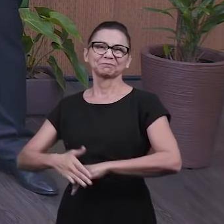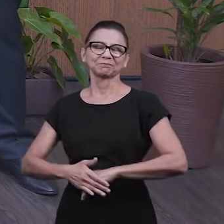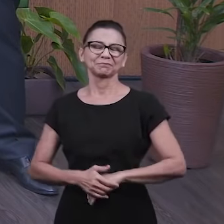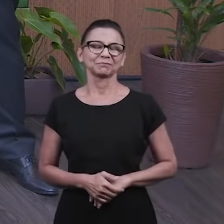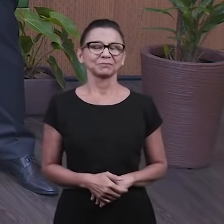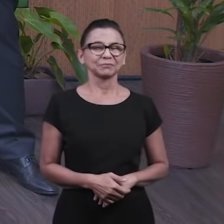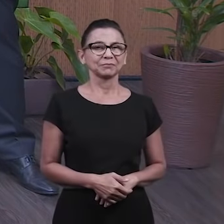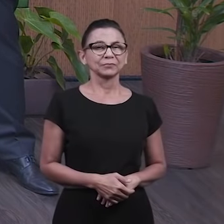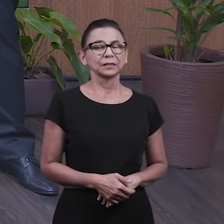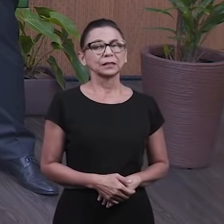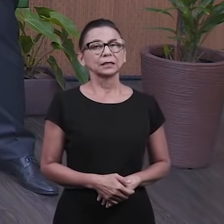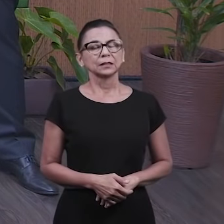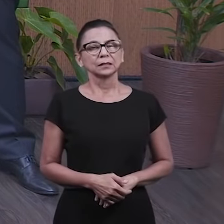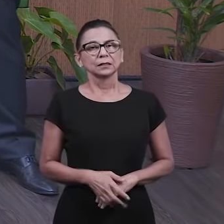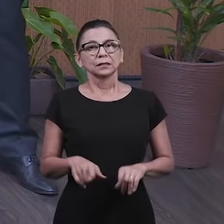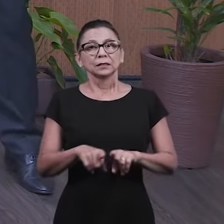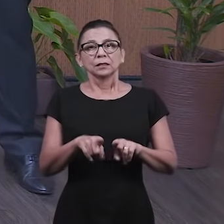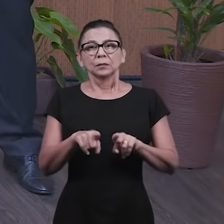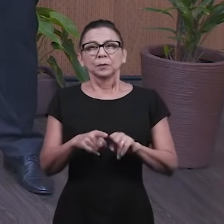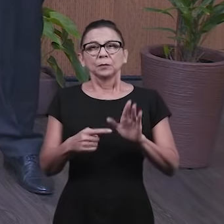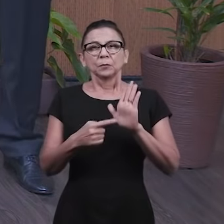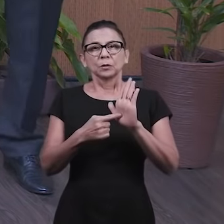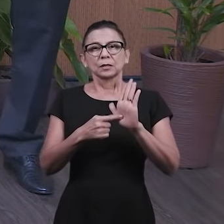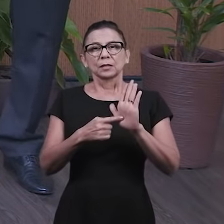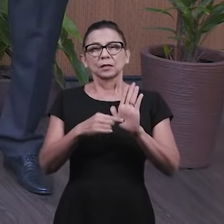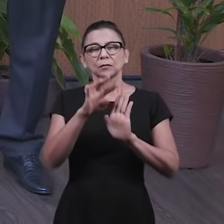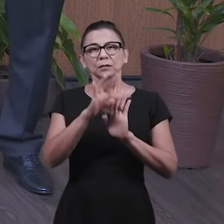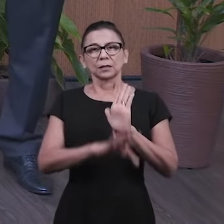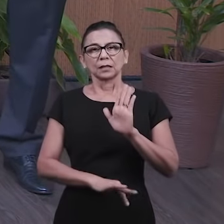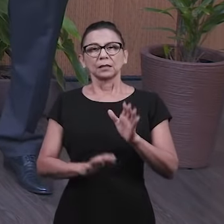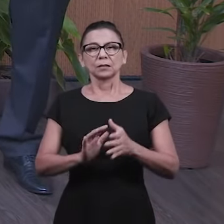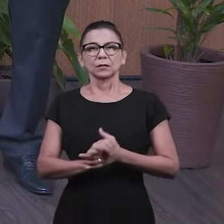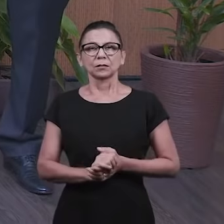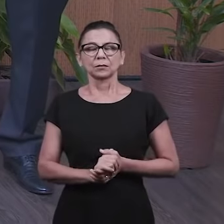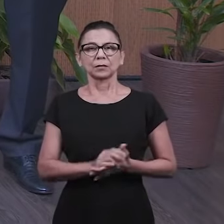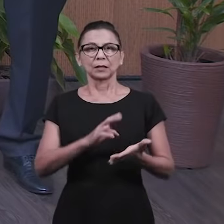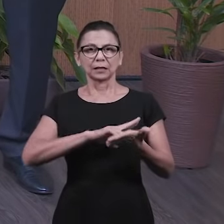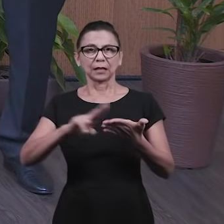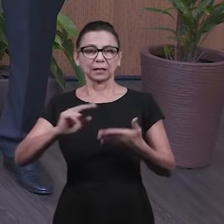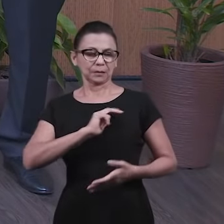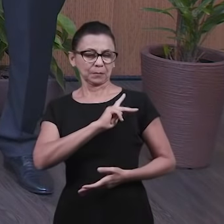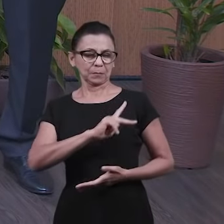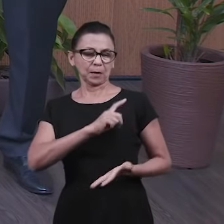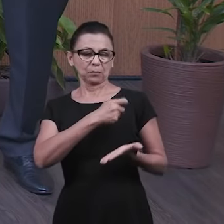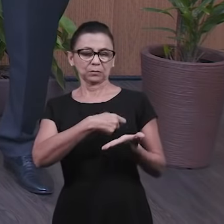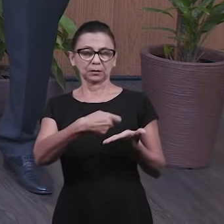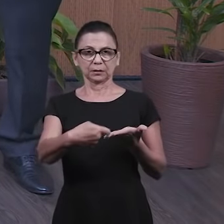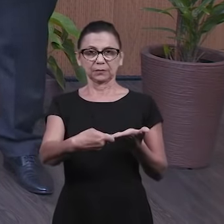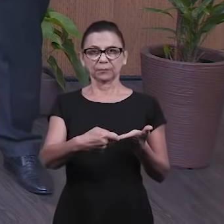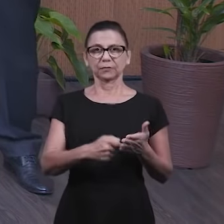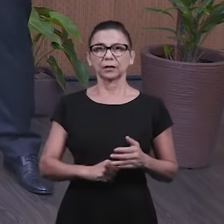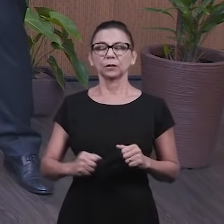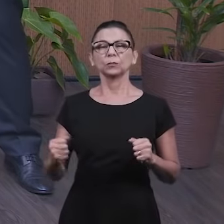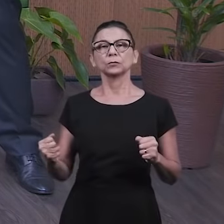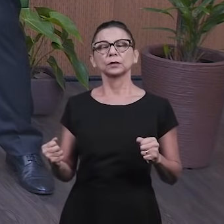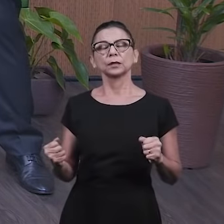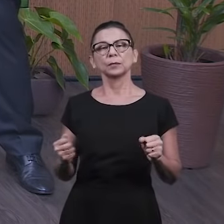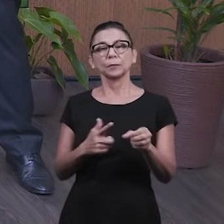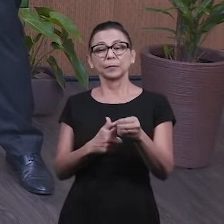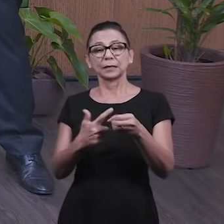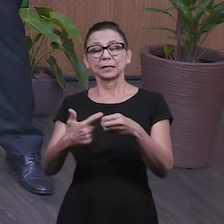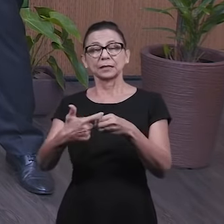um trecho da primeira carta que Paulo escreveu à igreja na cidade de Corinto,